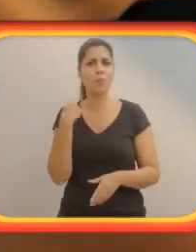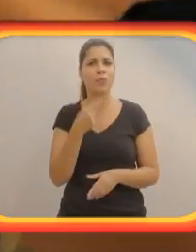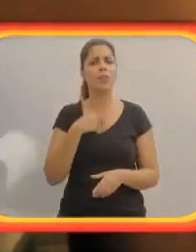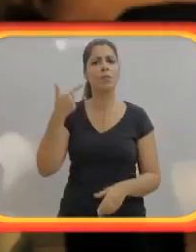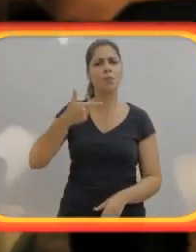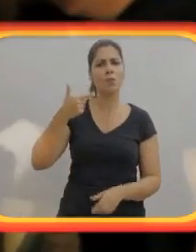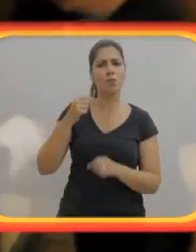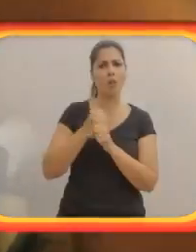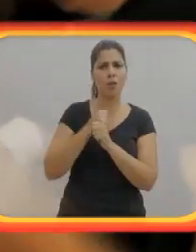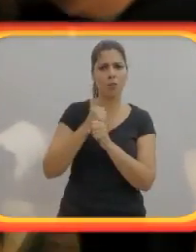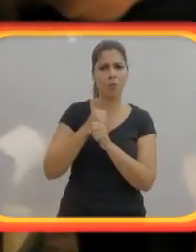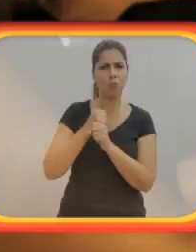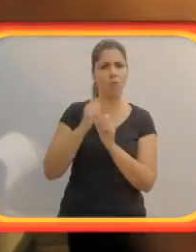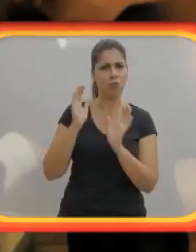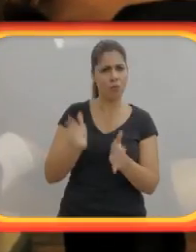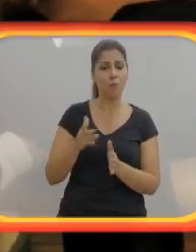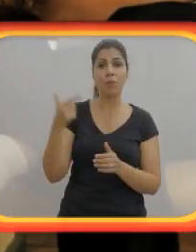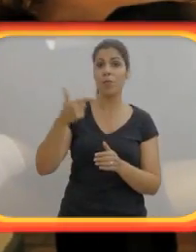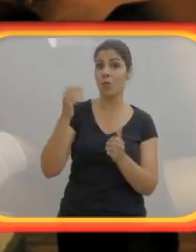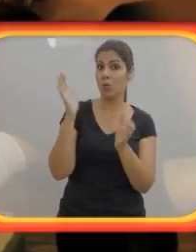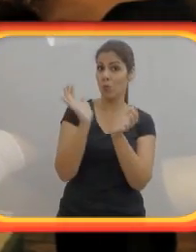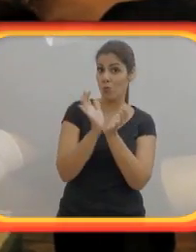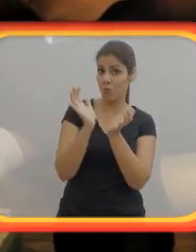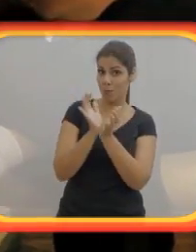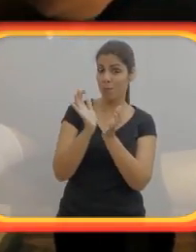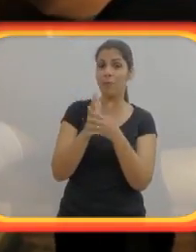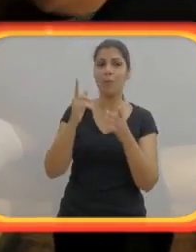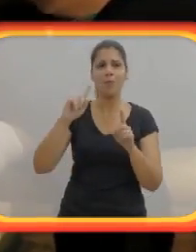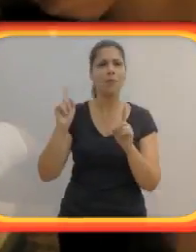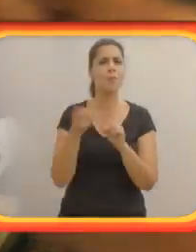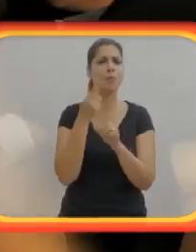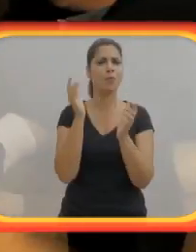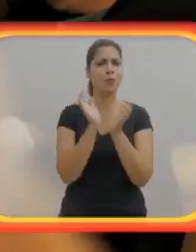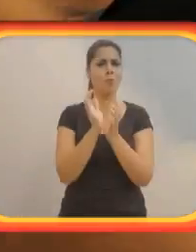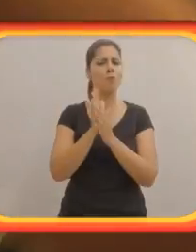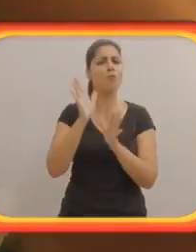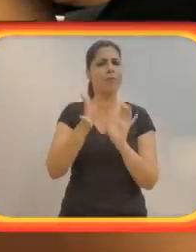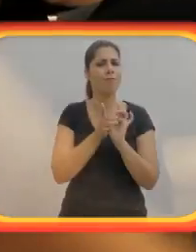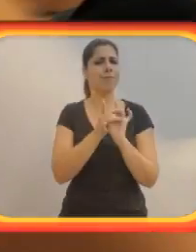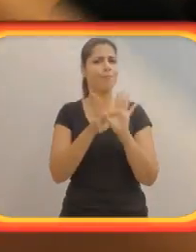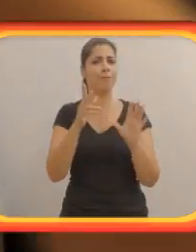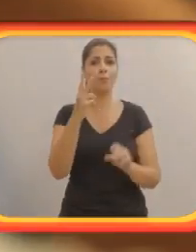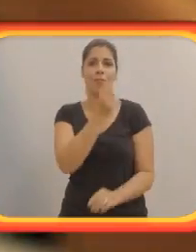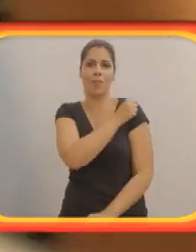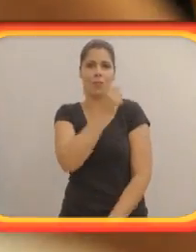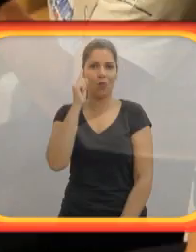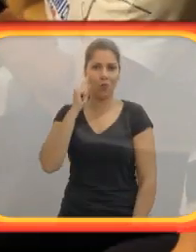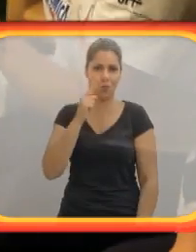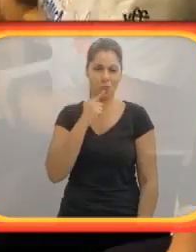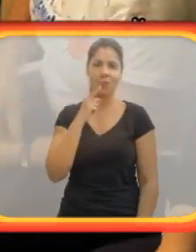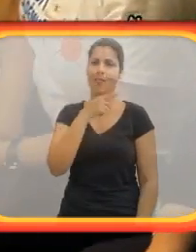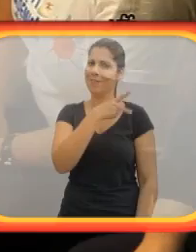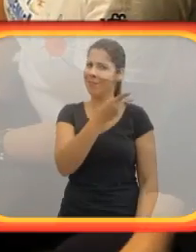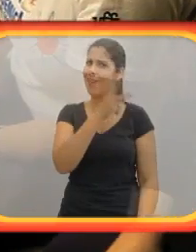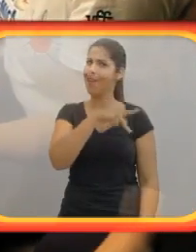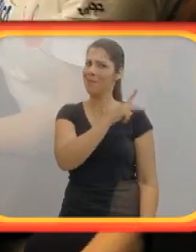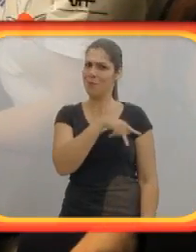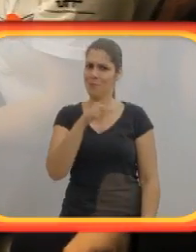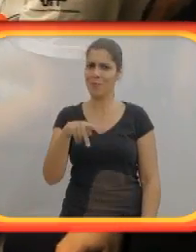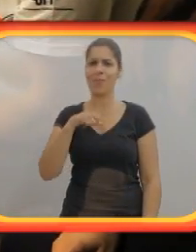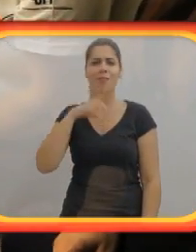uma visão aplicada. Nós estamos no 2º ano, com a 2ª turma. Na primeira turma já foram aprovadas 2 alunas surdas, né, que